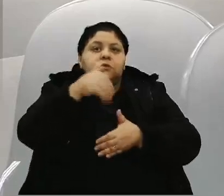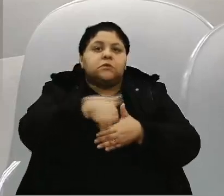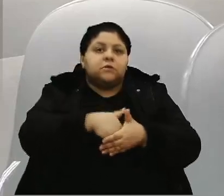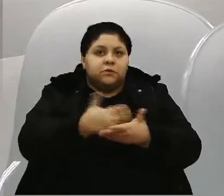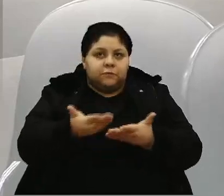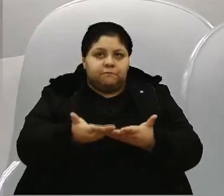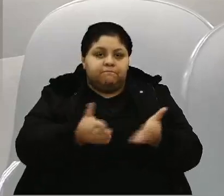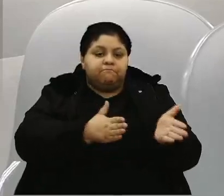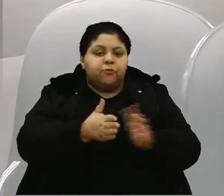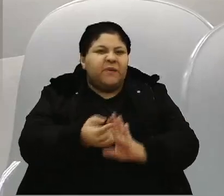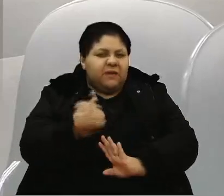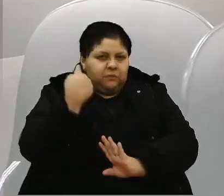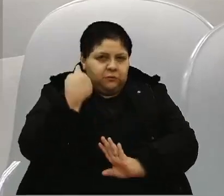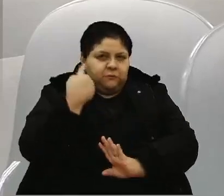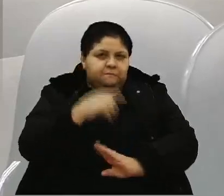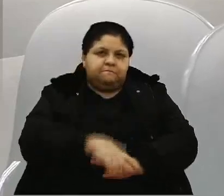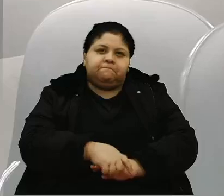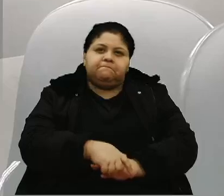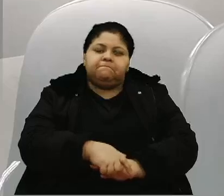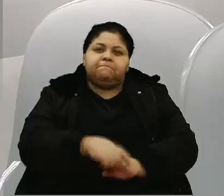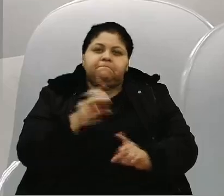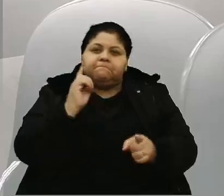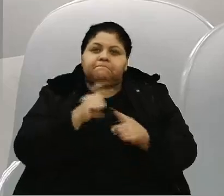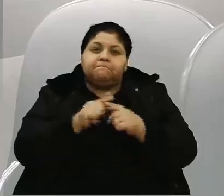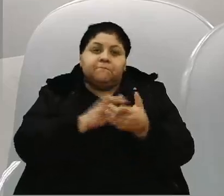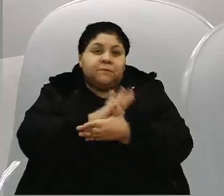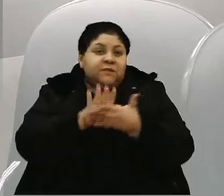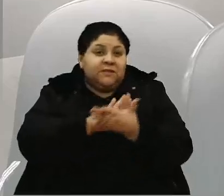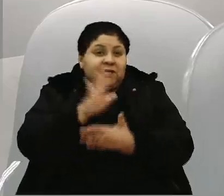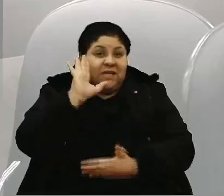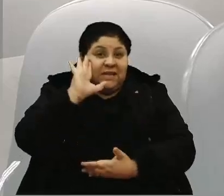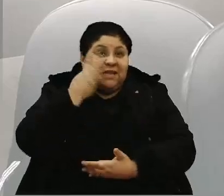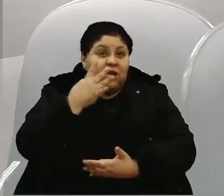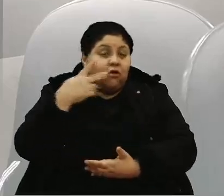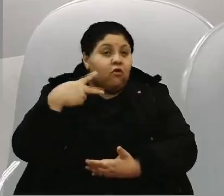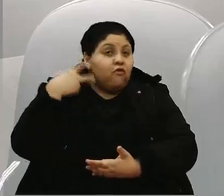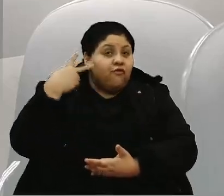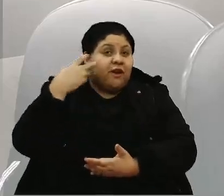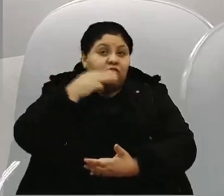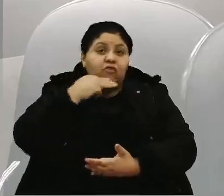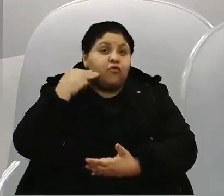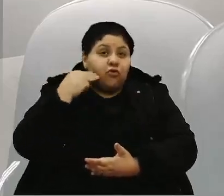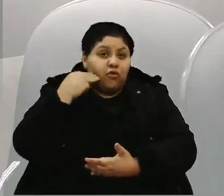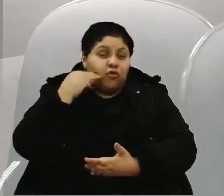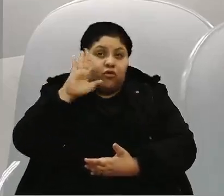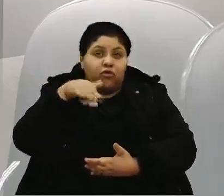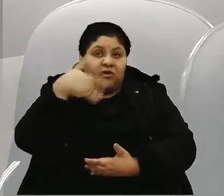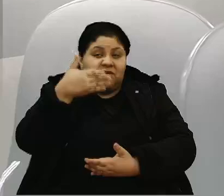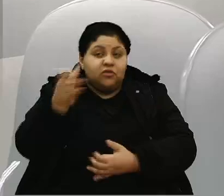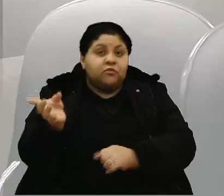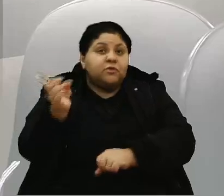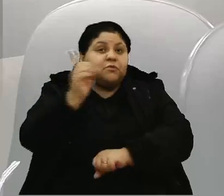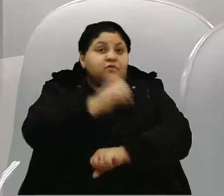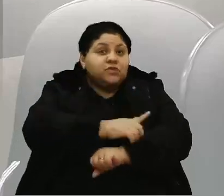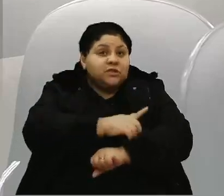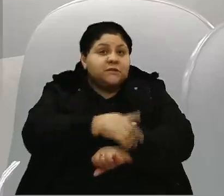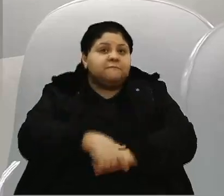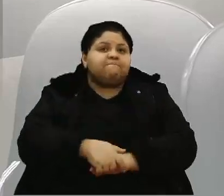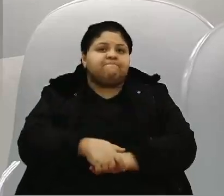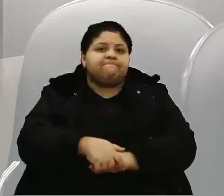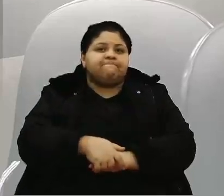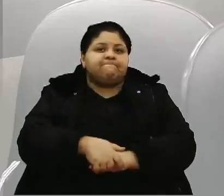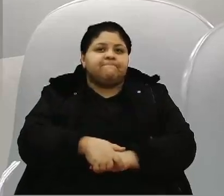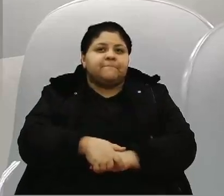época. Porque se nada acontecer, vereadora Marisol, nos próximos dias, em tom